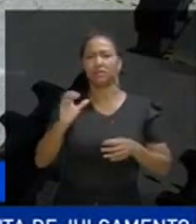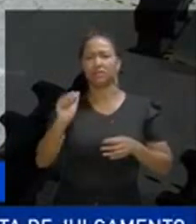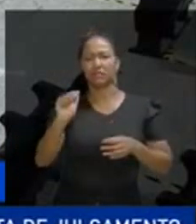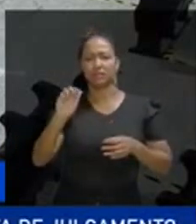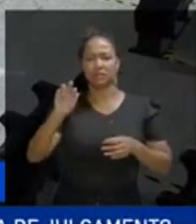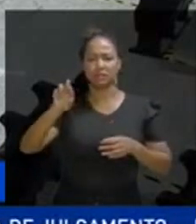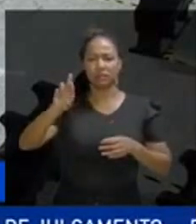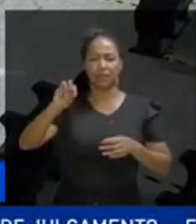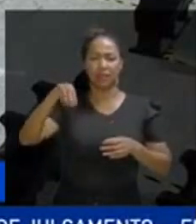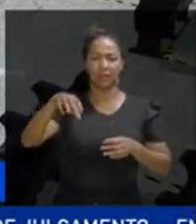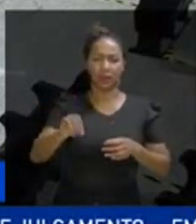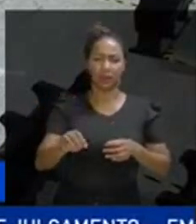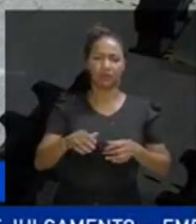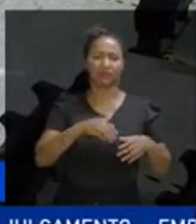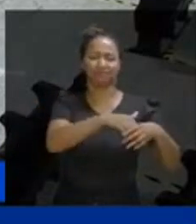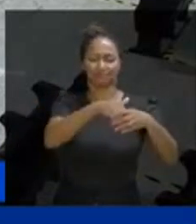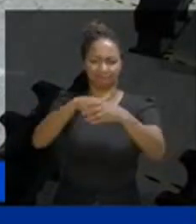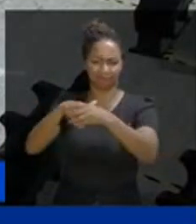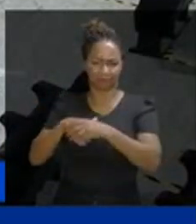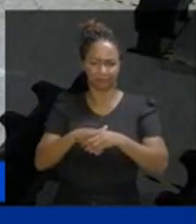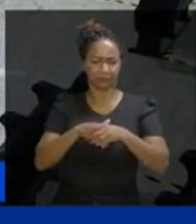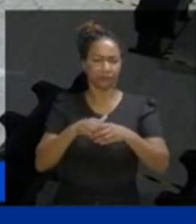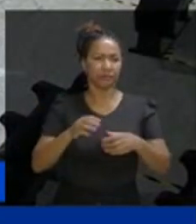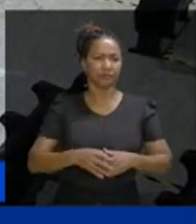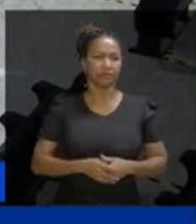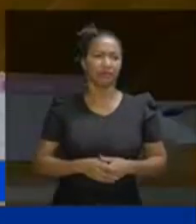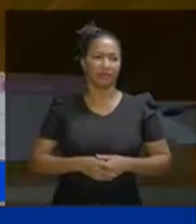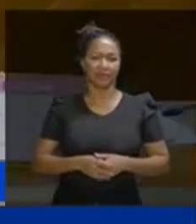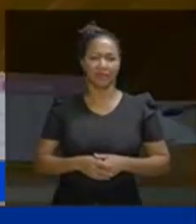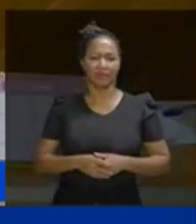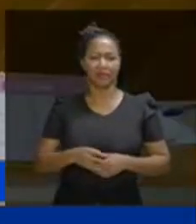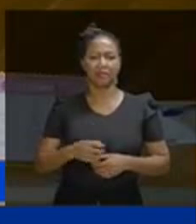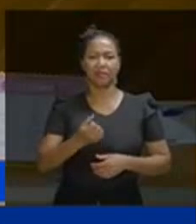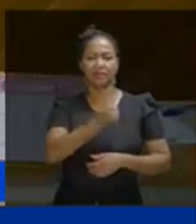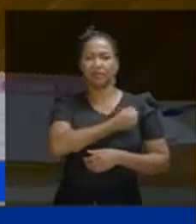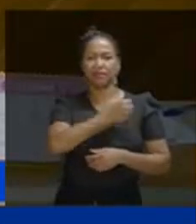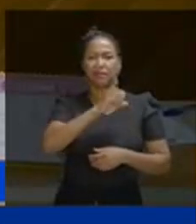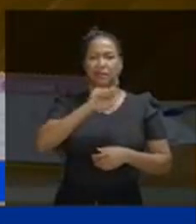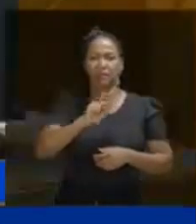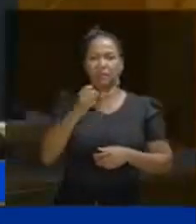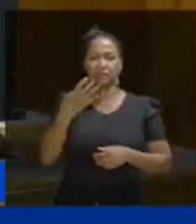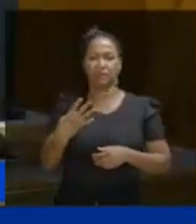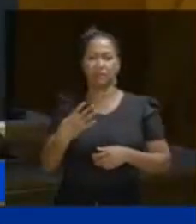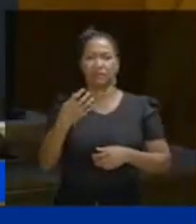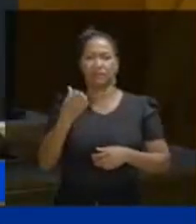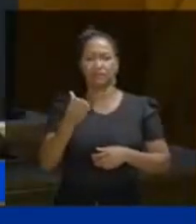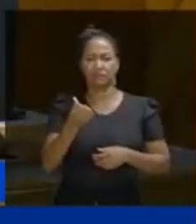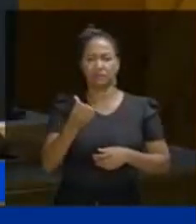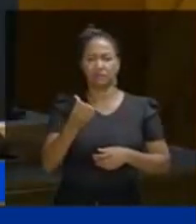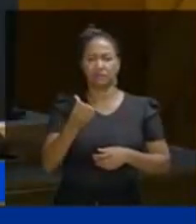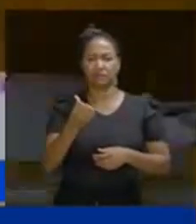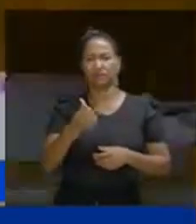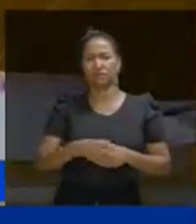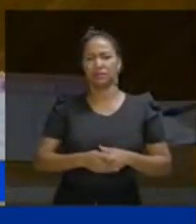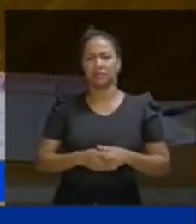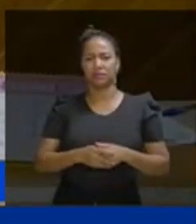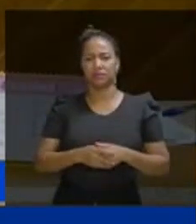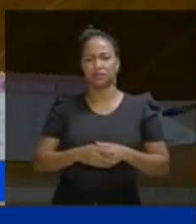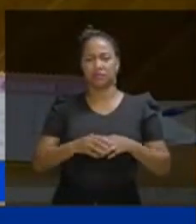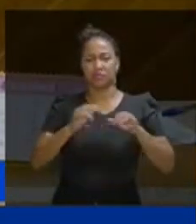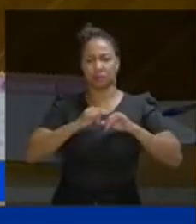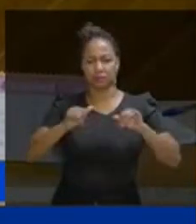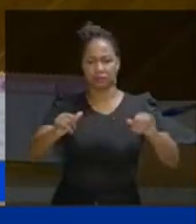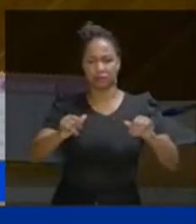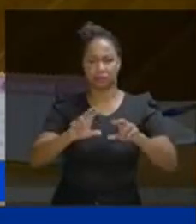ampla do plenário. O acórdão, excelência. Acórdão, isso, número 8486, publicado em sessão. Obrigado.